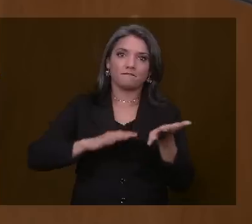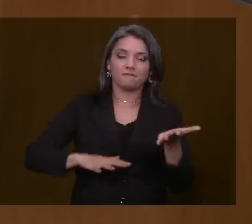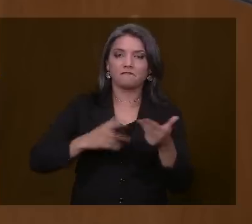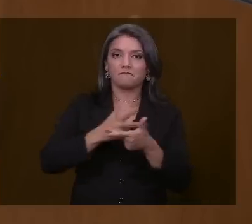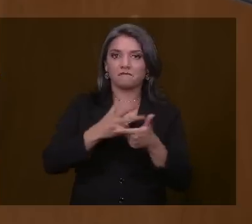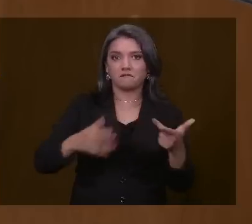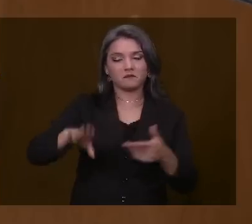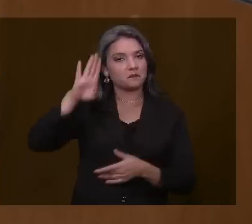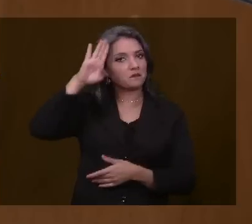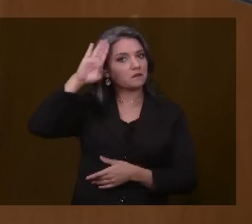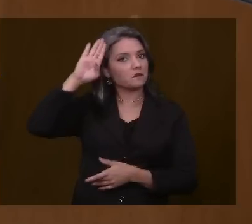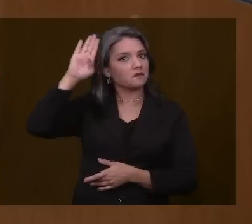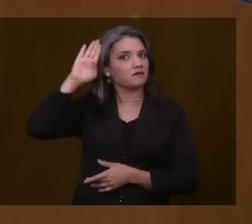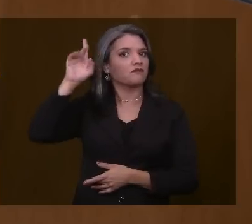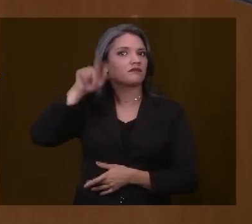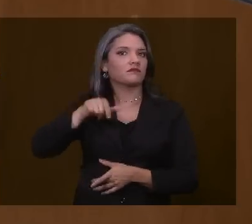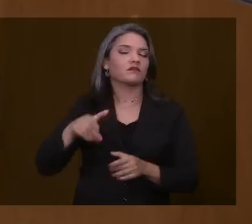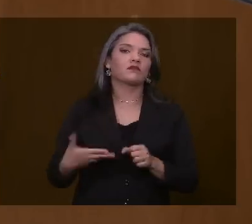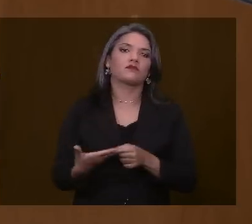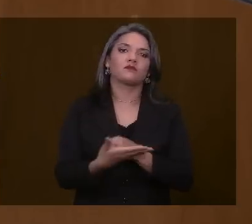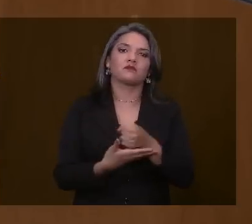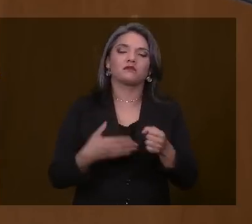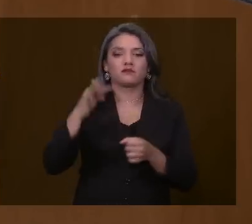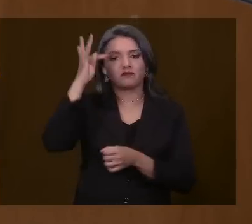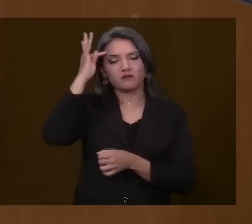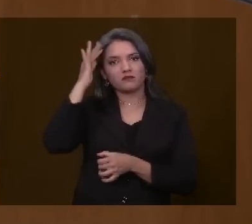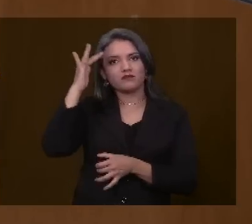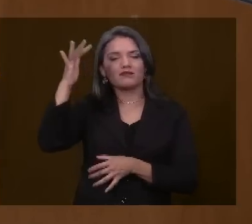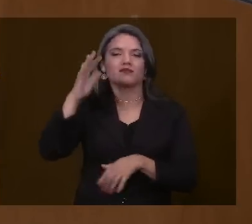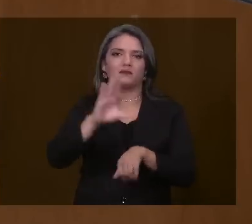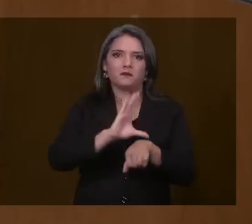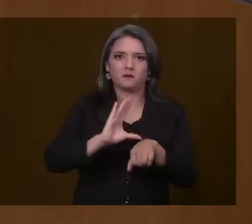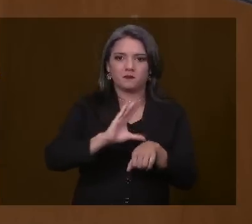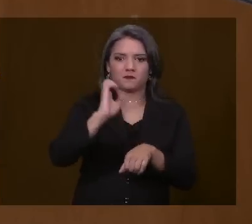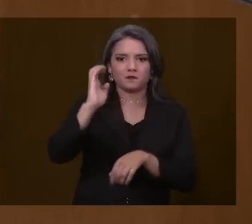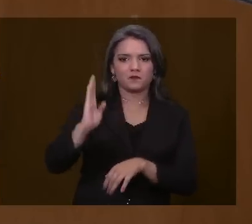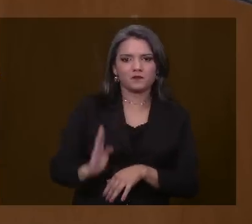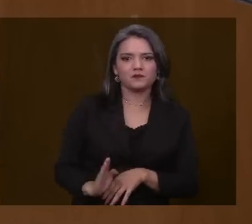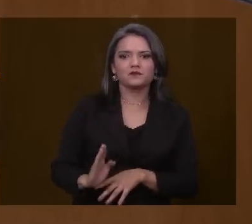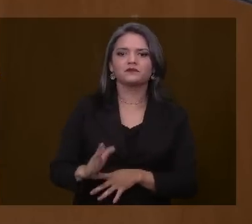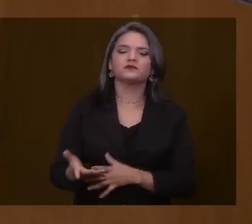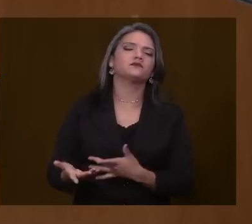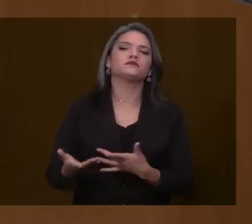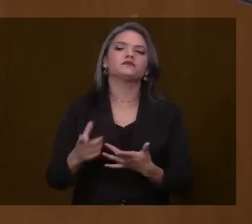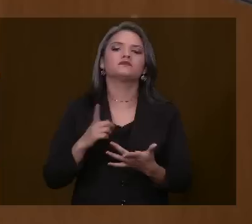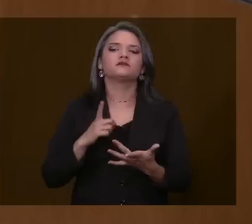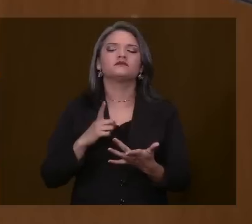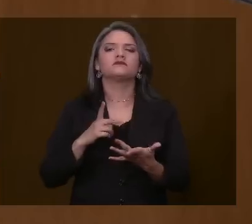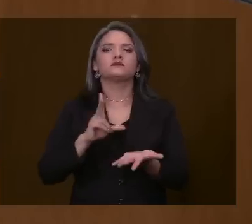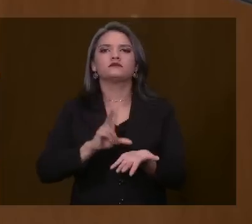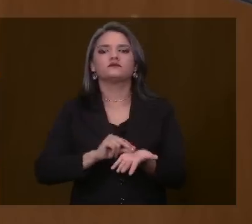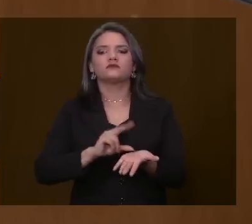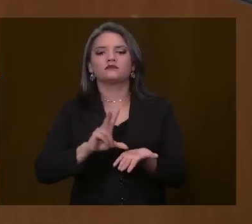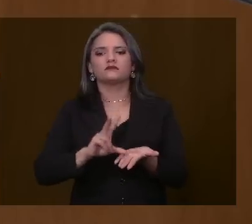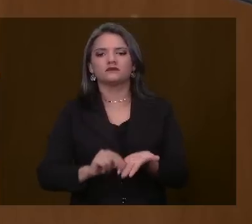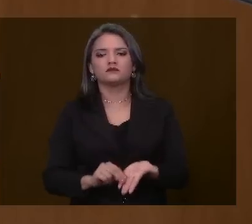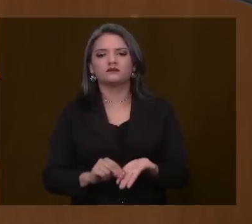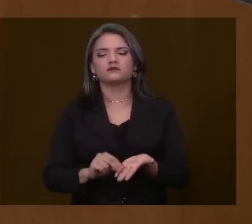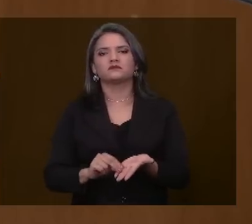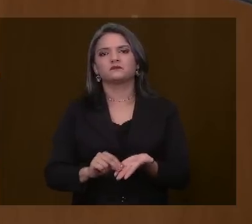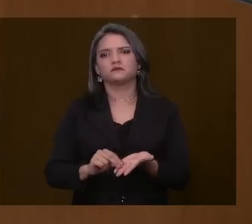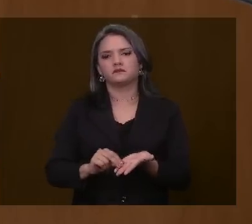grande alicerce da teoria constitucionalista no Brasil, inicialmente sedimentado em seu artigo seminal,